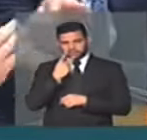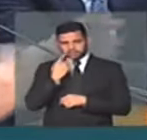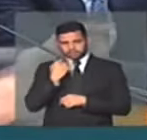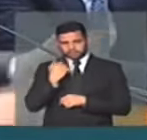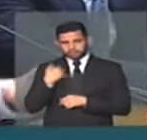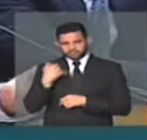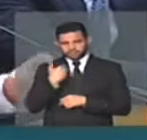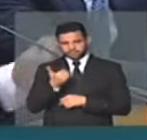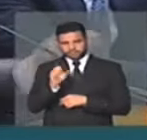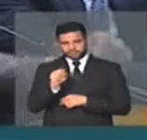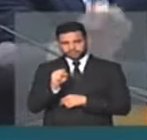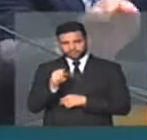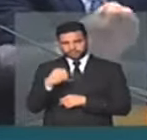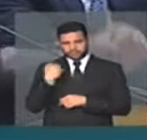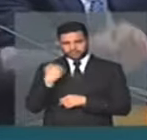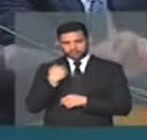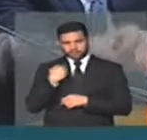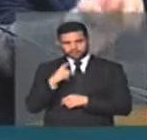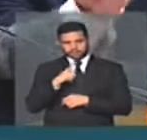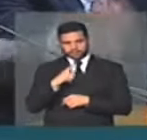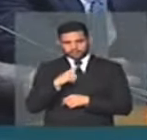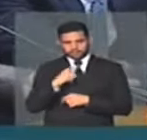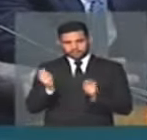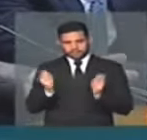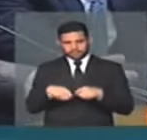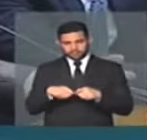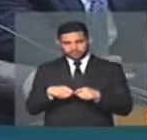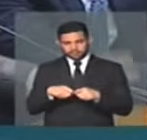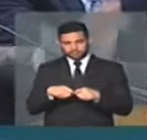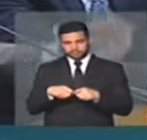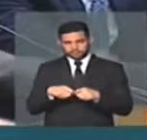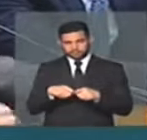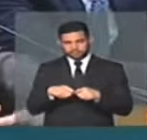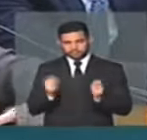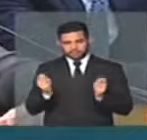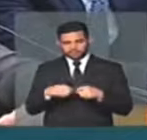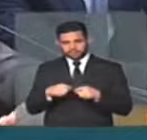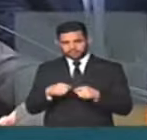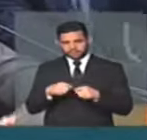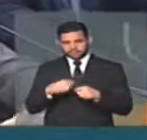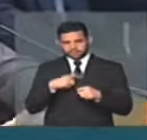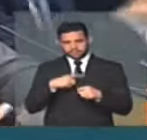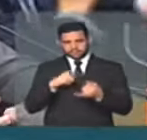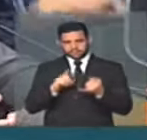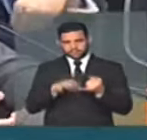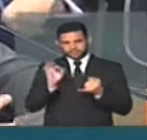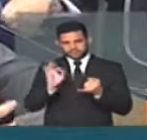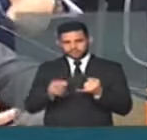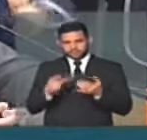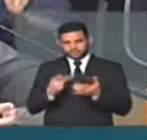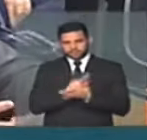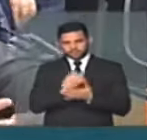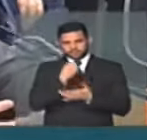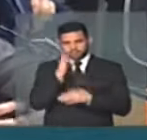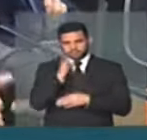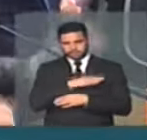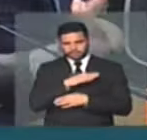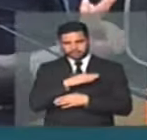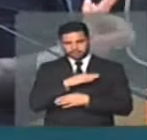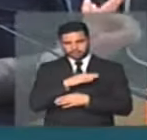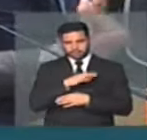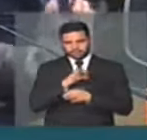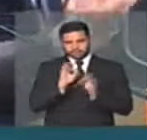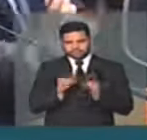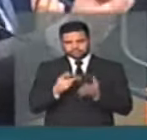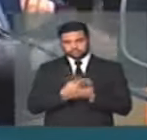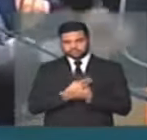dizia que o menor de 18 anos era tido como incapaz. Incapaz de discernir entre o certo e o errado, o bem e o mal, o lícito e